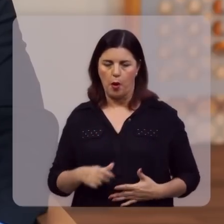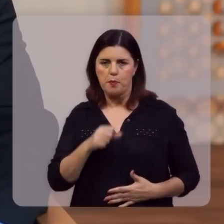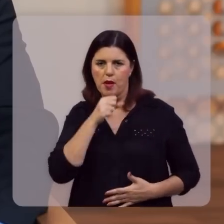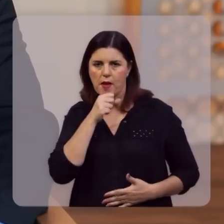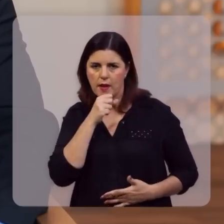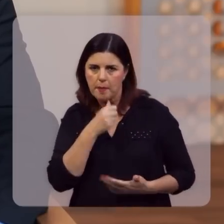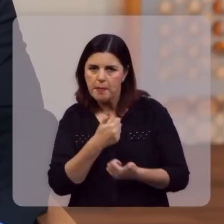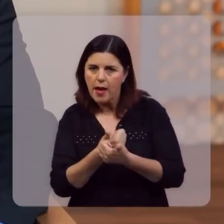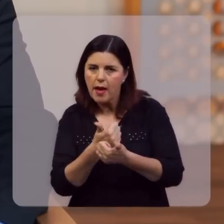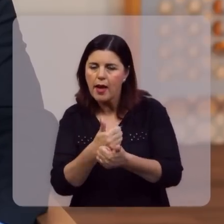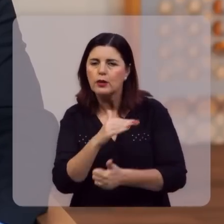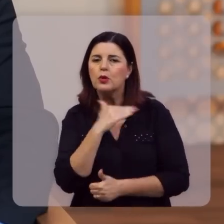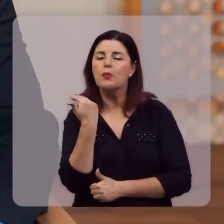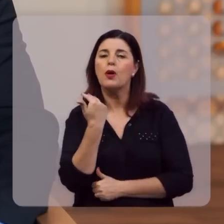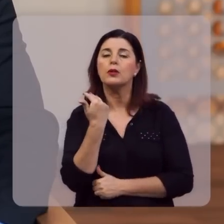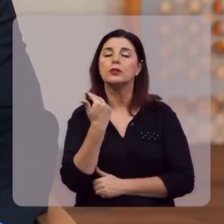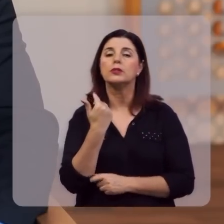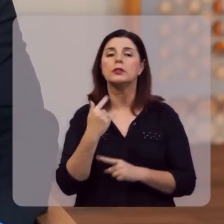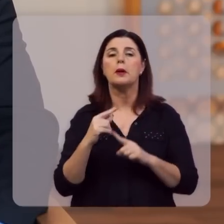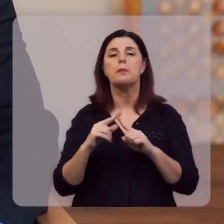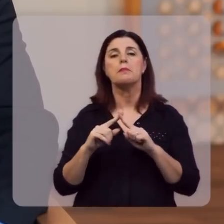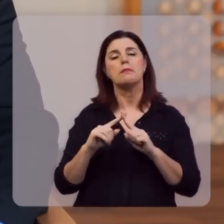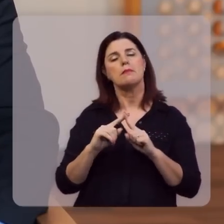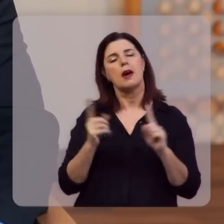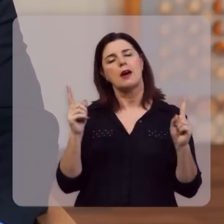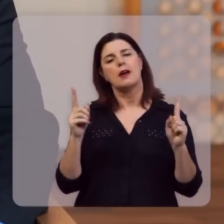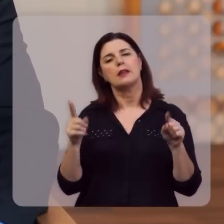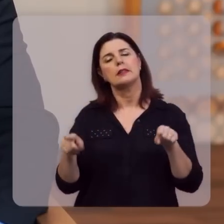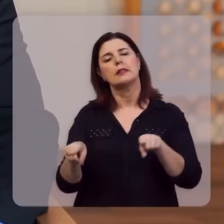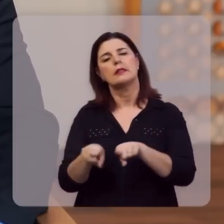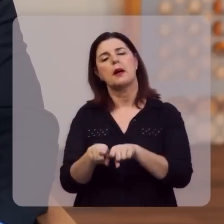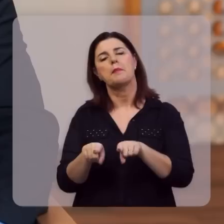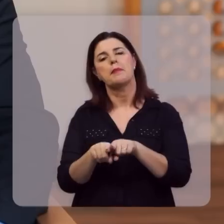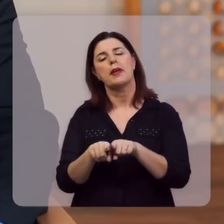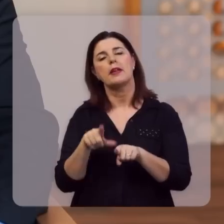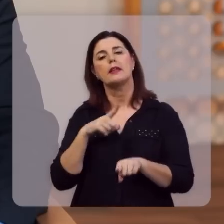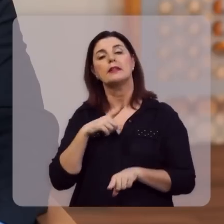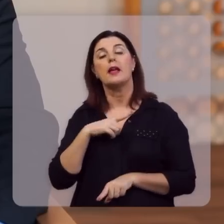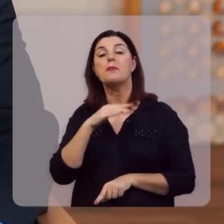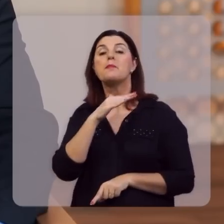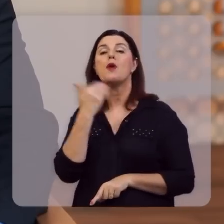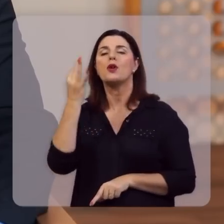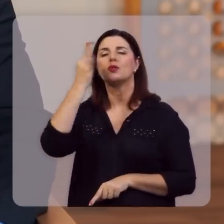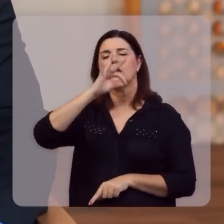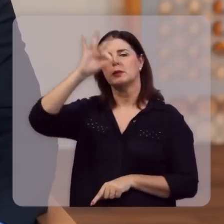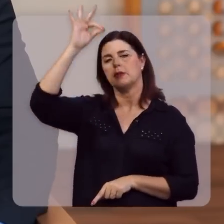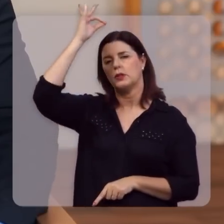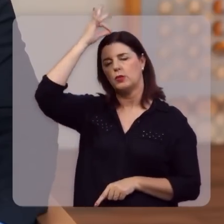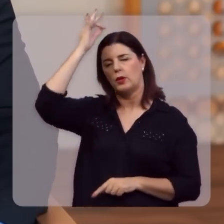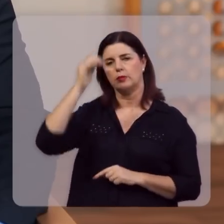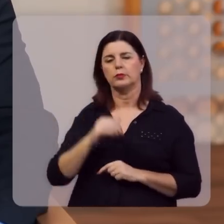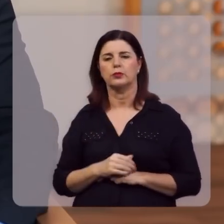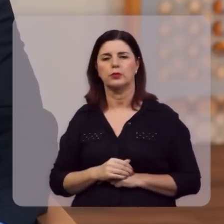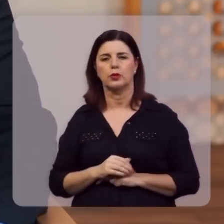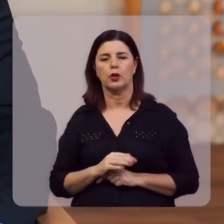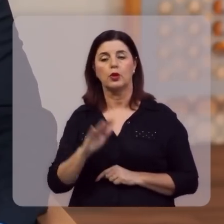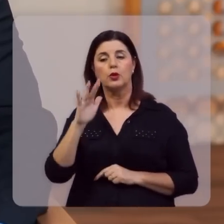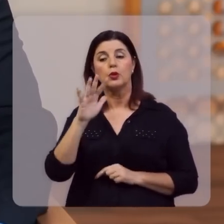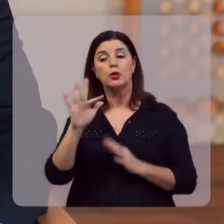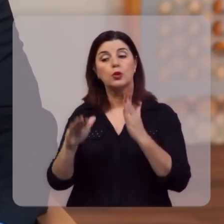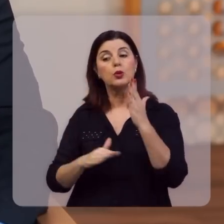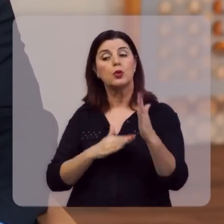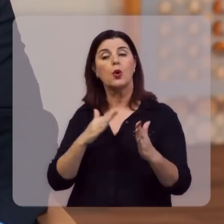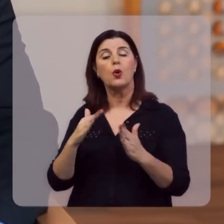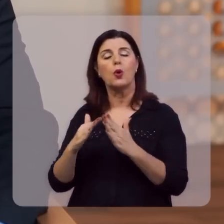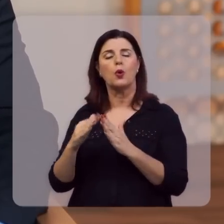e com a morte cada vez mais iminente, e, no entanto, ele está morto espiritualmente. Na verdade, todos